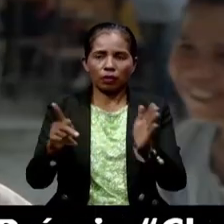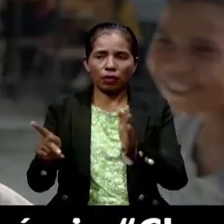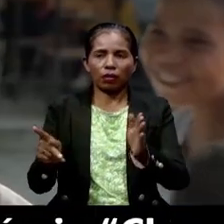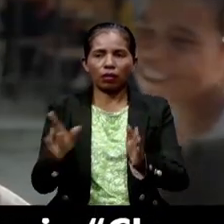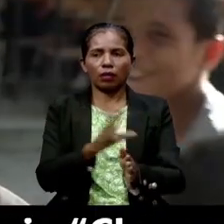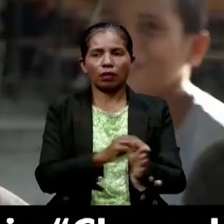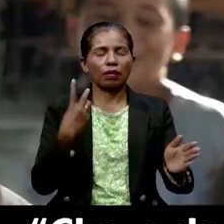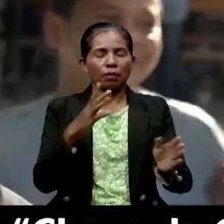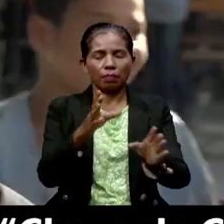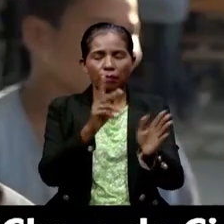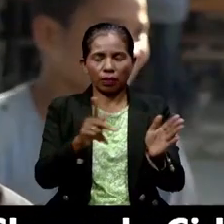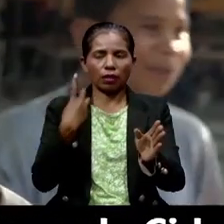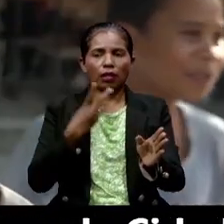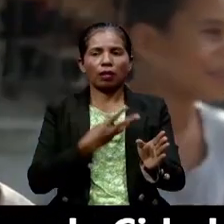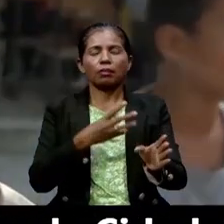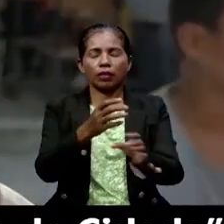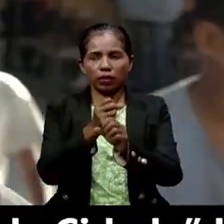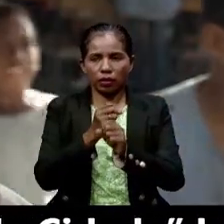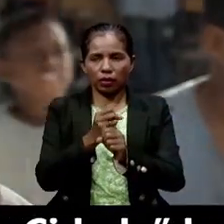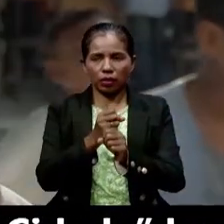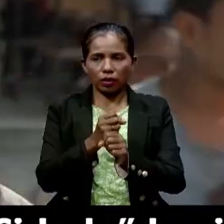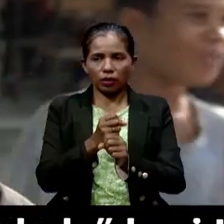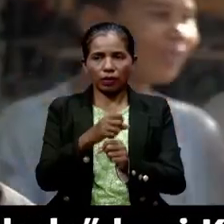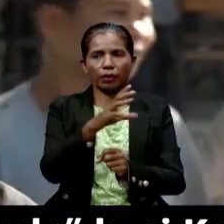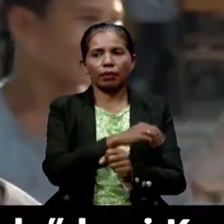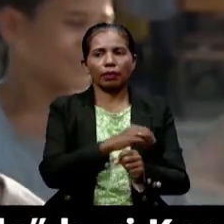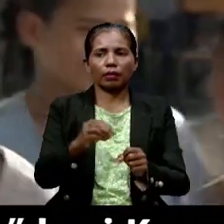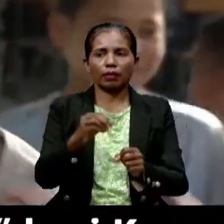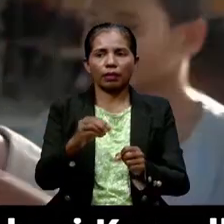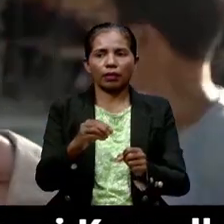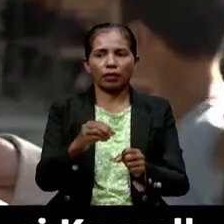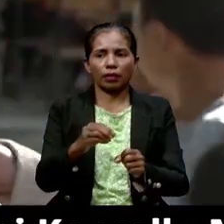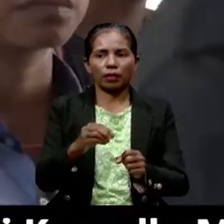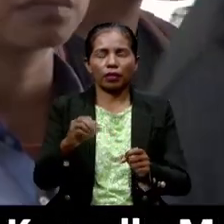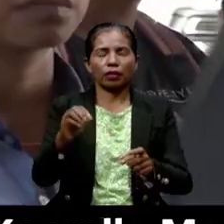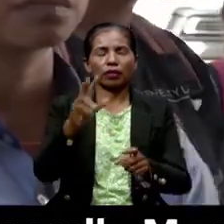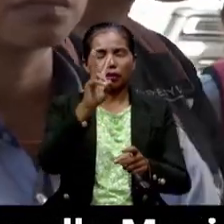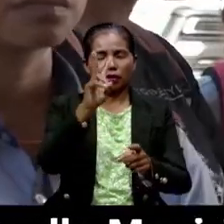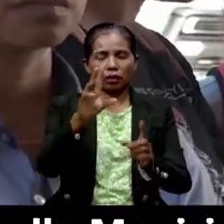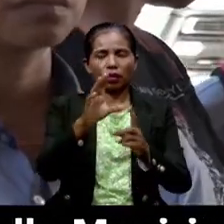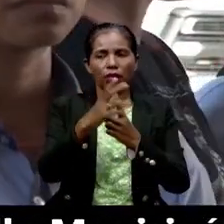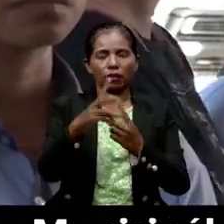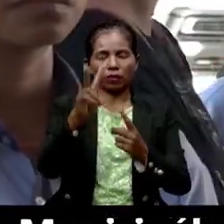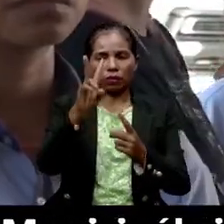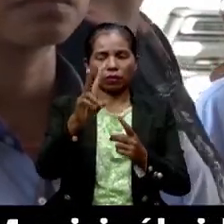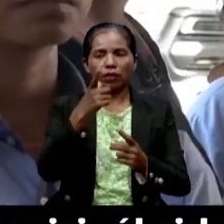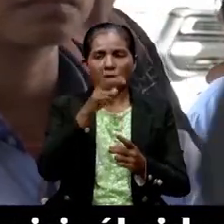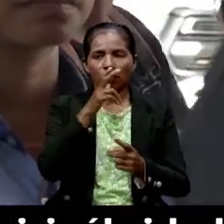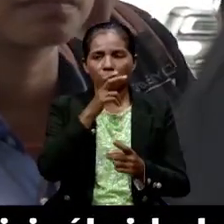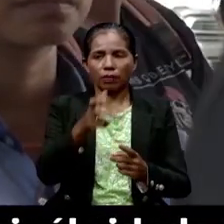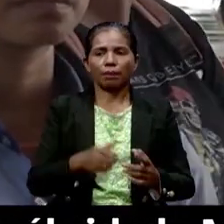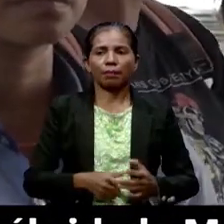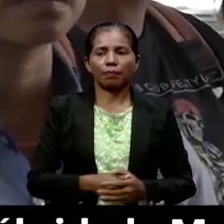ida anisimu ne ho ba classes a segundo ciclo será né bela ho português entende língua portuguesa através